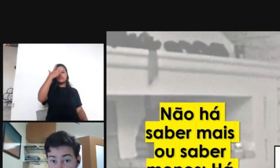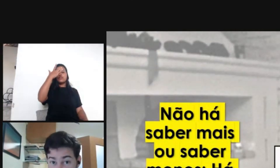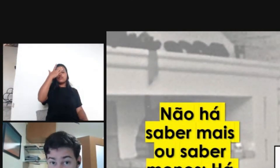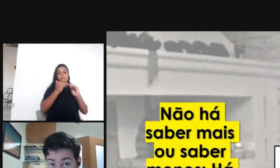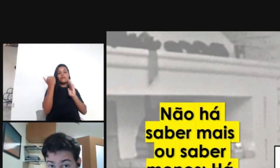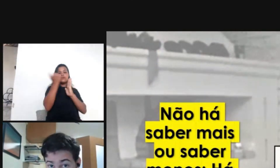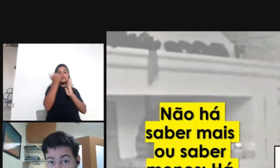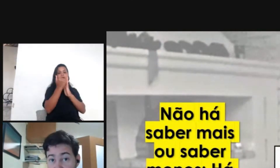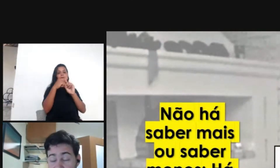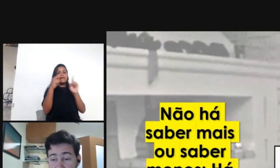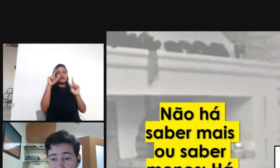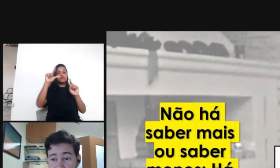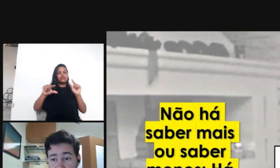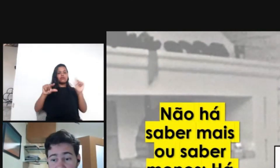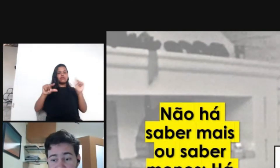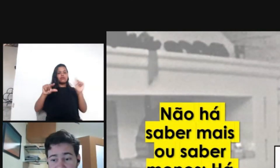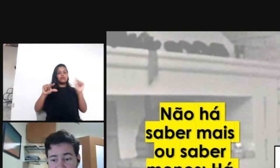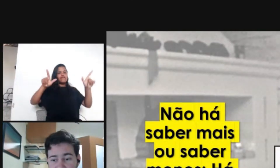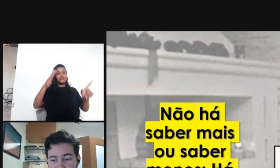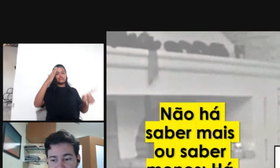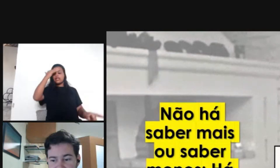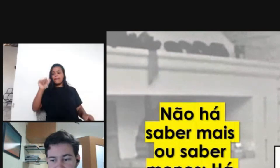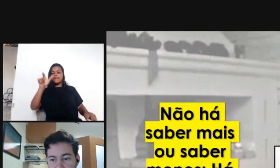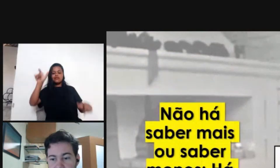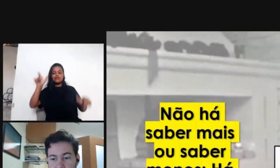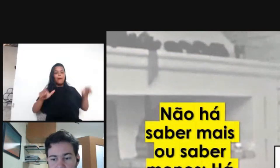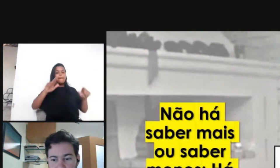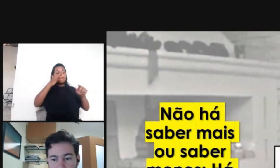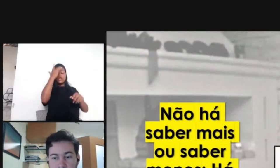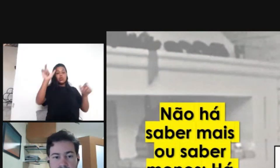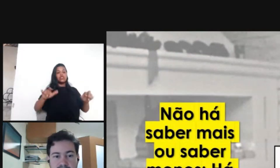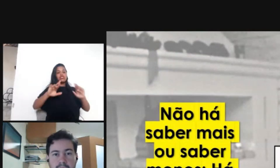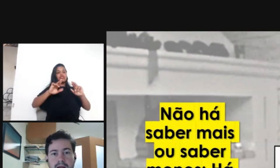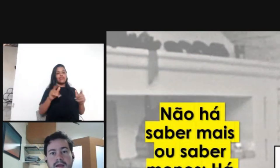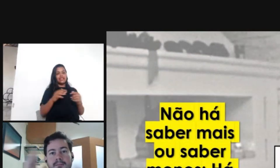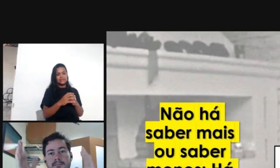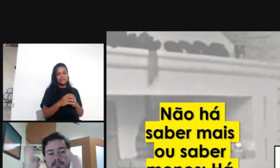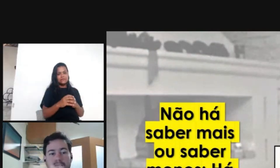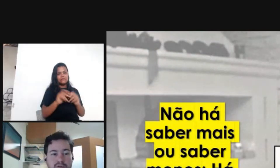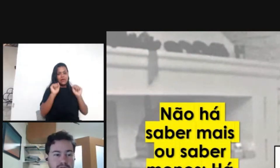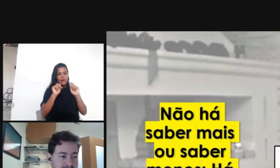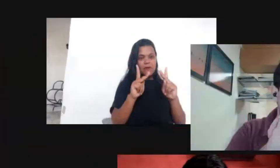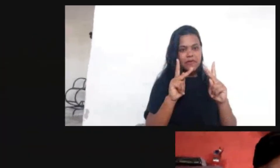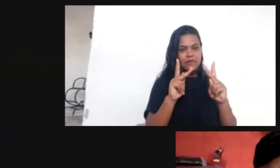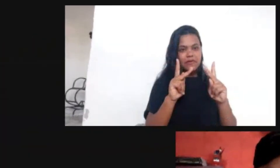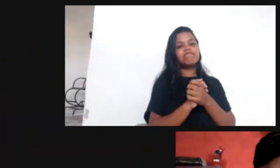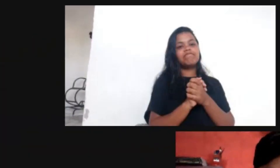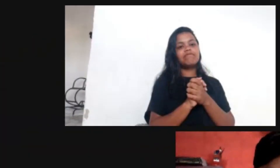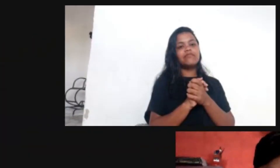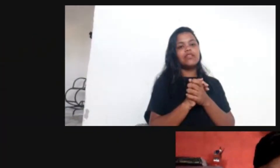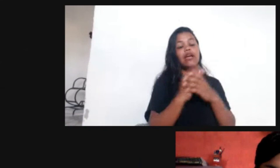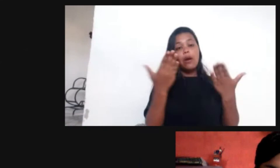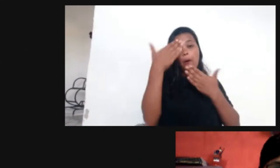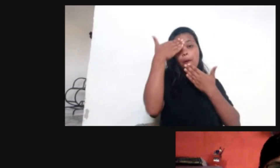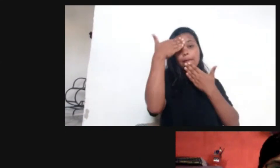diferentes, a gente precisa entender o saber e precisa entender as diferenças. Ok? Pessoal, muito obrigado,